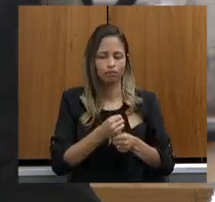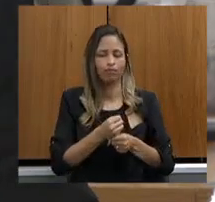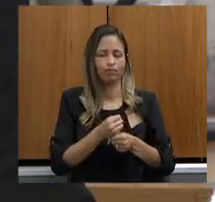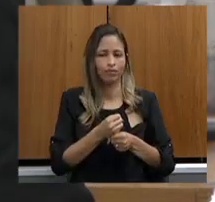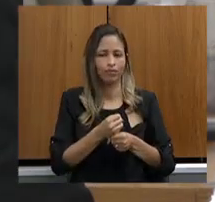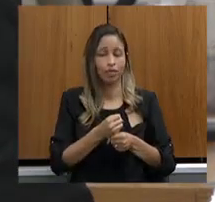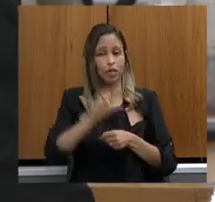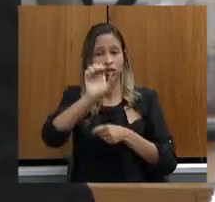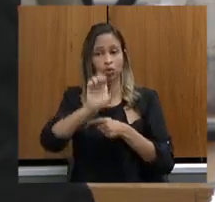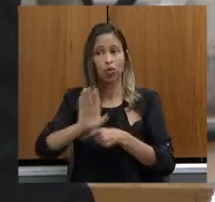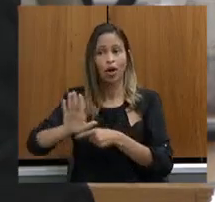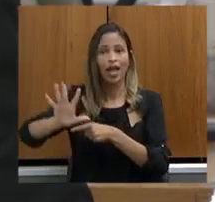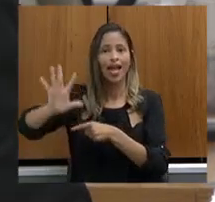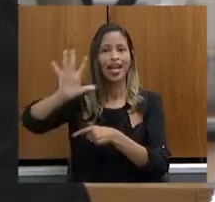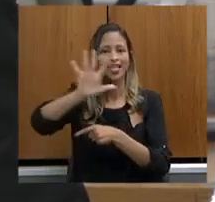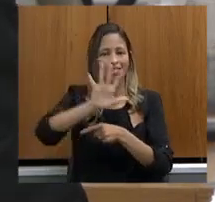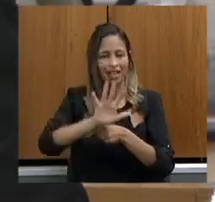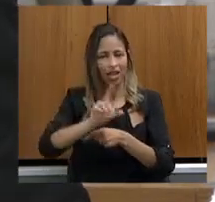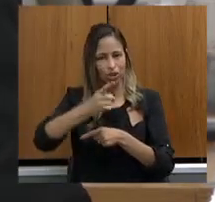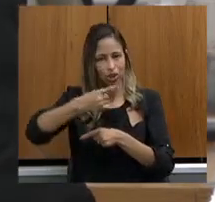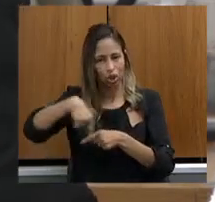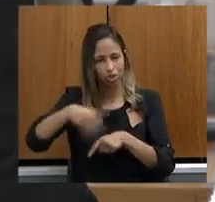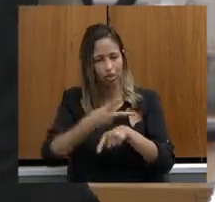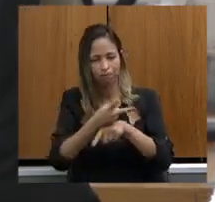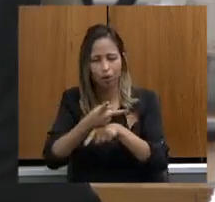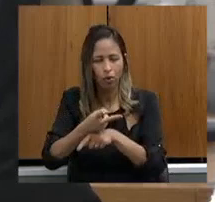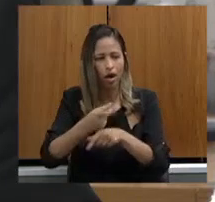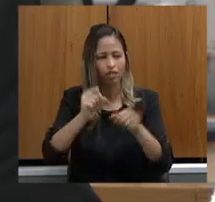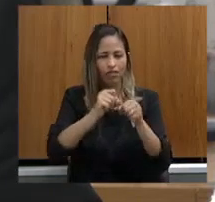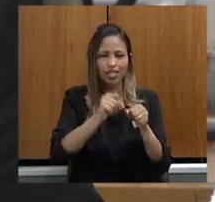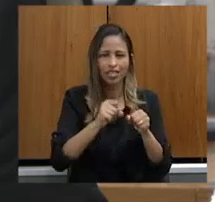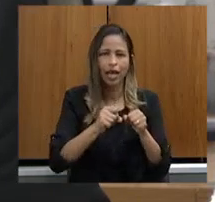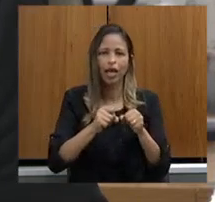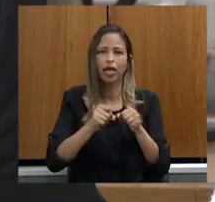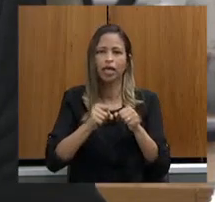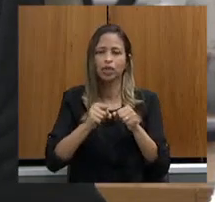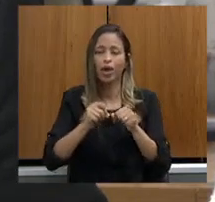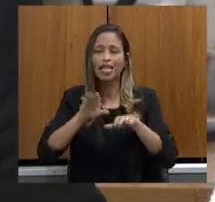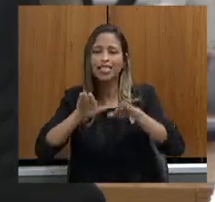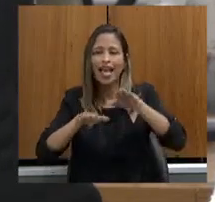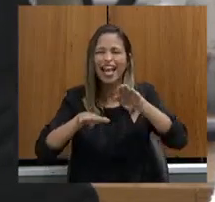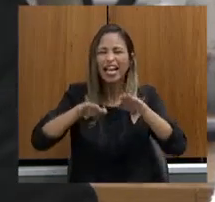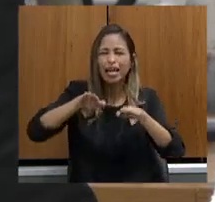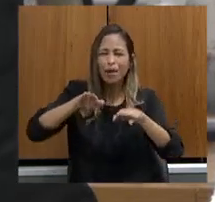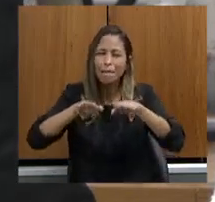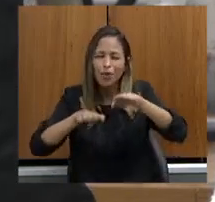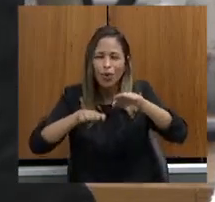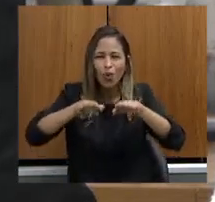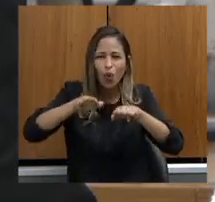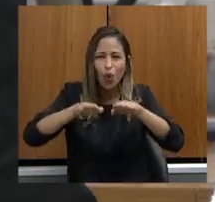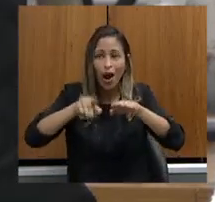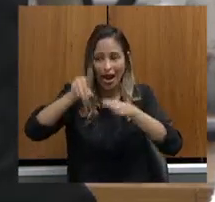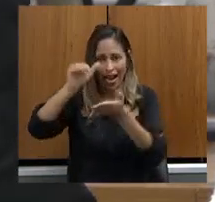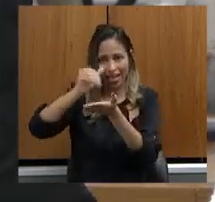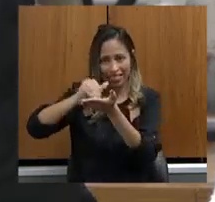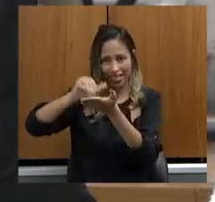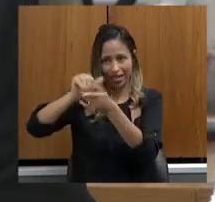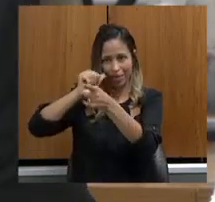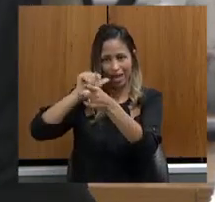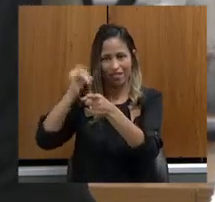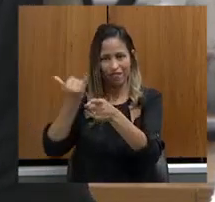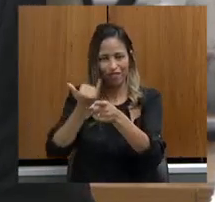do Estado né a gente vem buscando esse equilíbrio como a secretário Luiza colocou